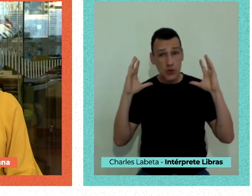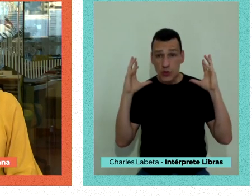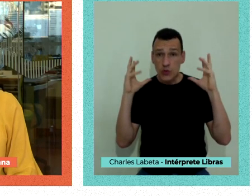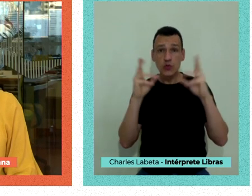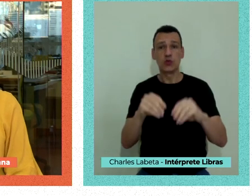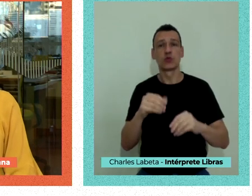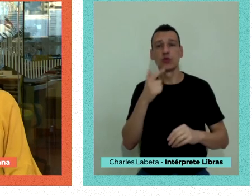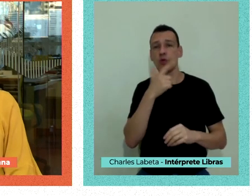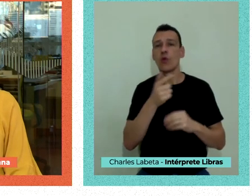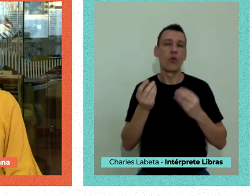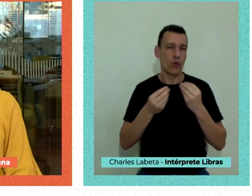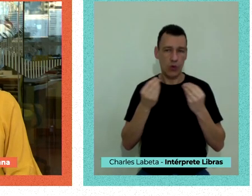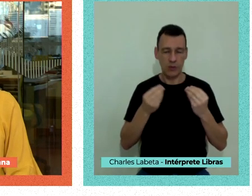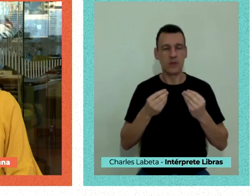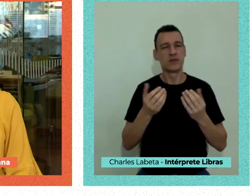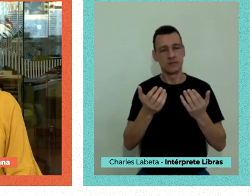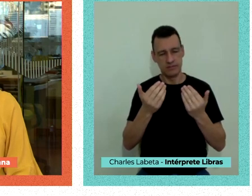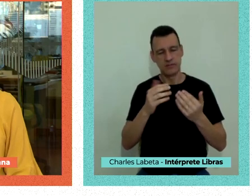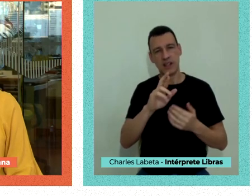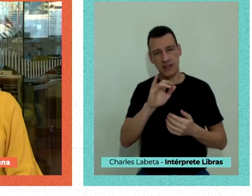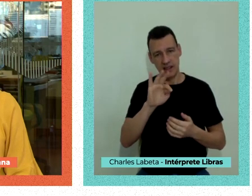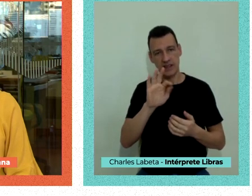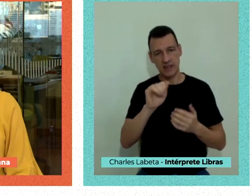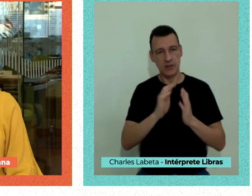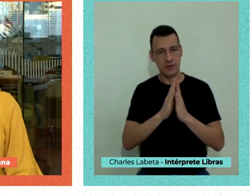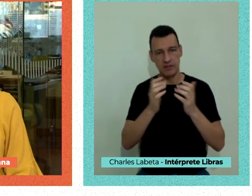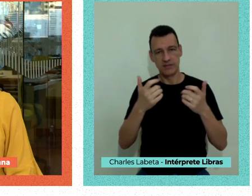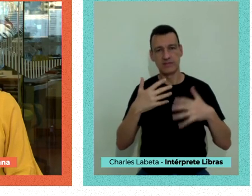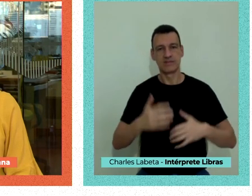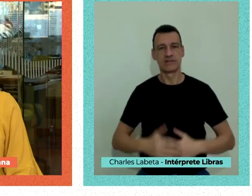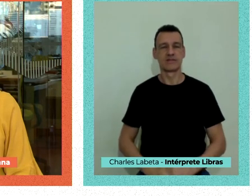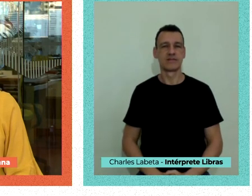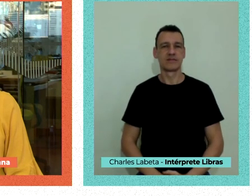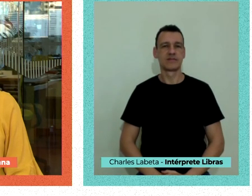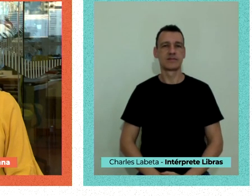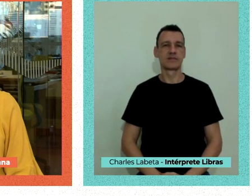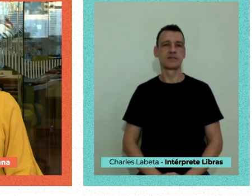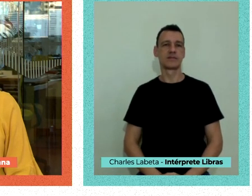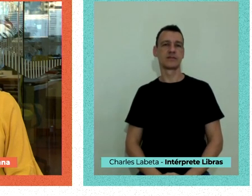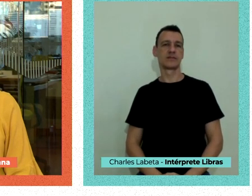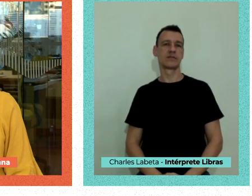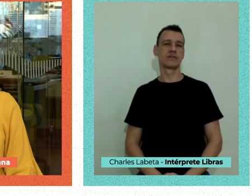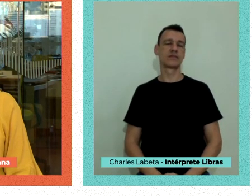todes. Rita, por favor, com você. Olha, esse é um desafio